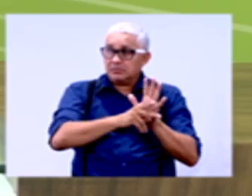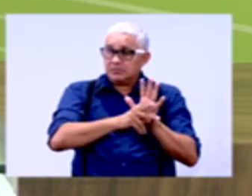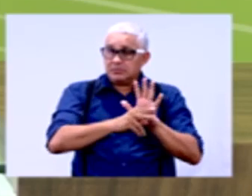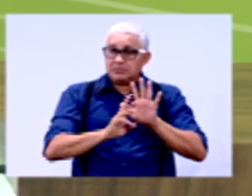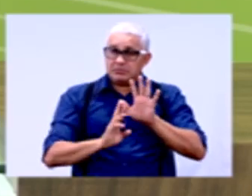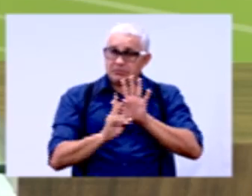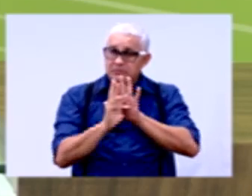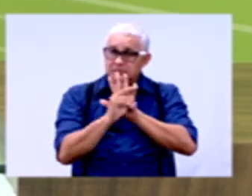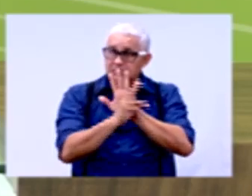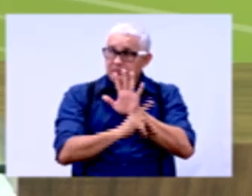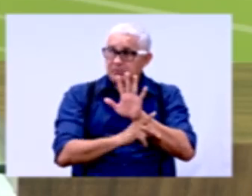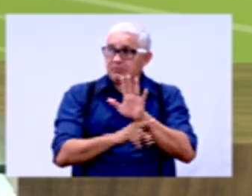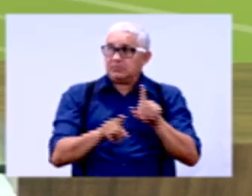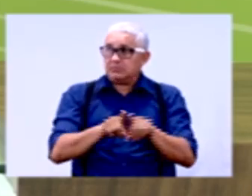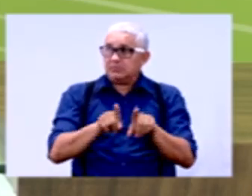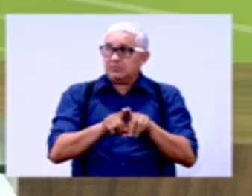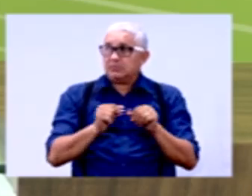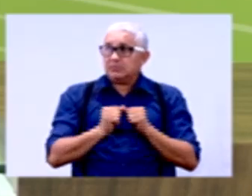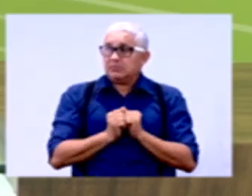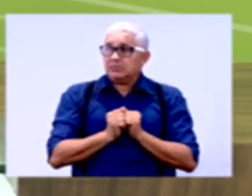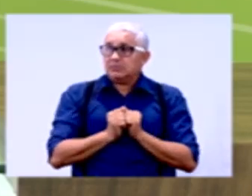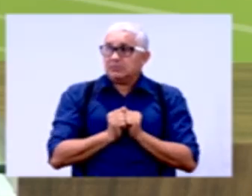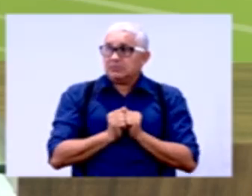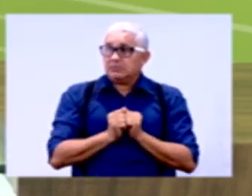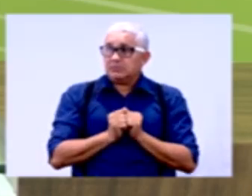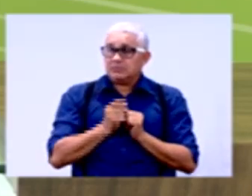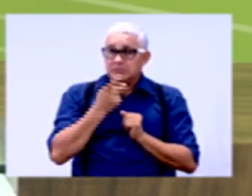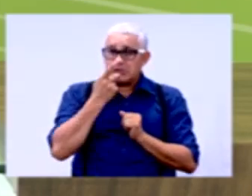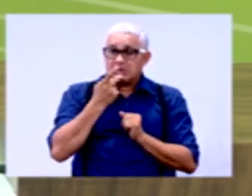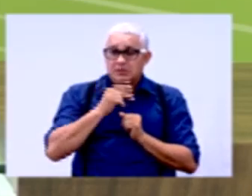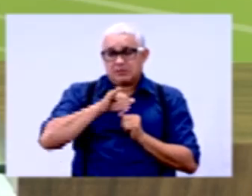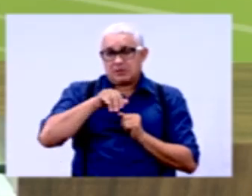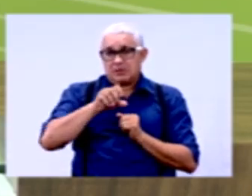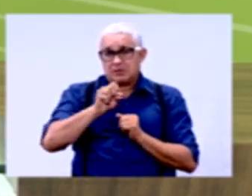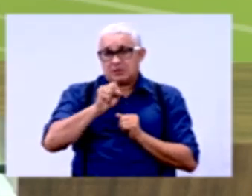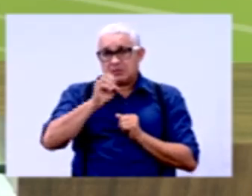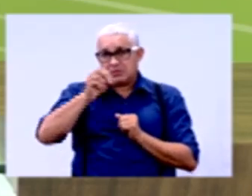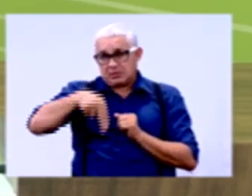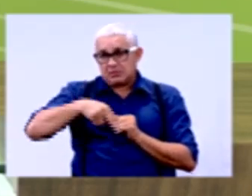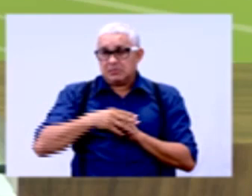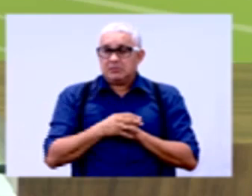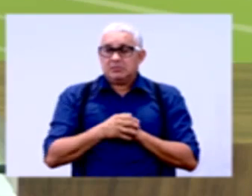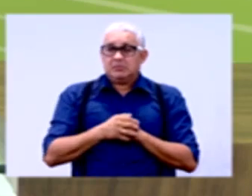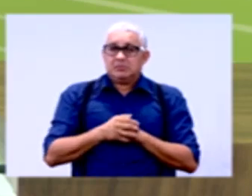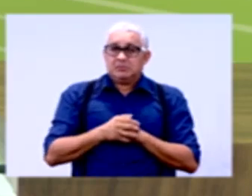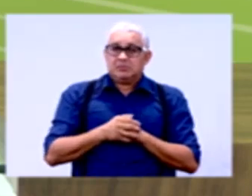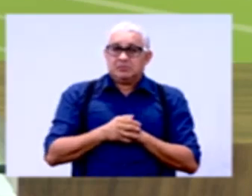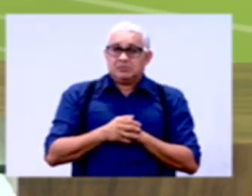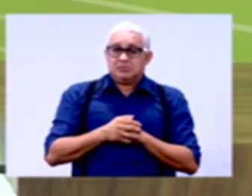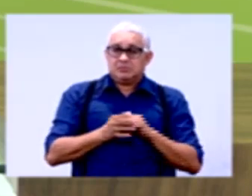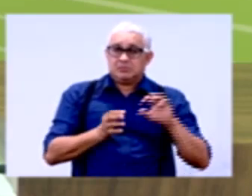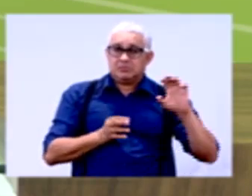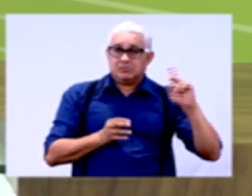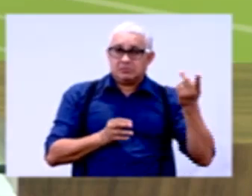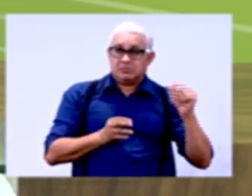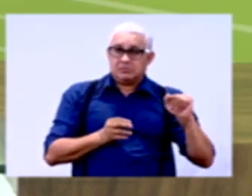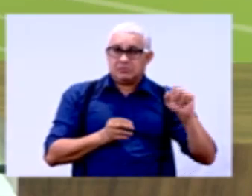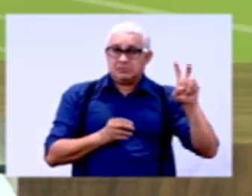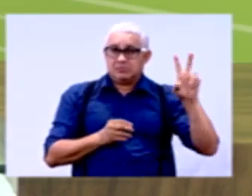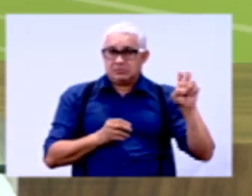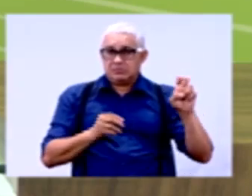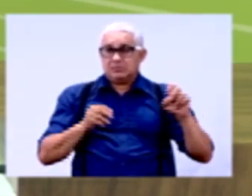Então, como a gente estava falando em JSON, a questão de chave e valor quando